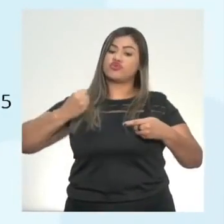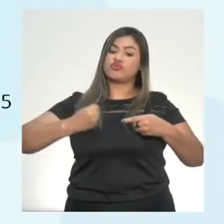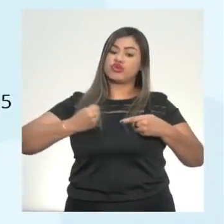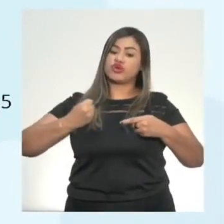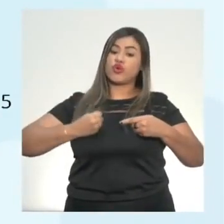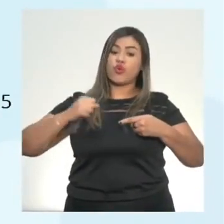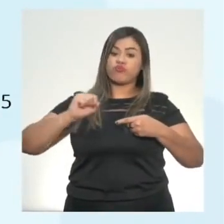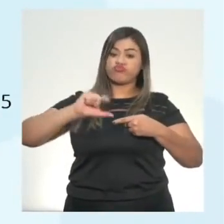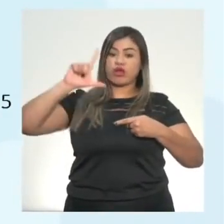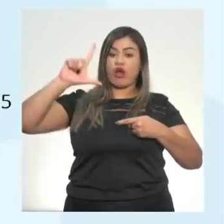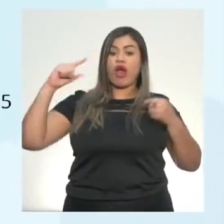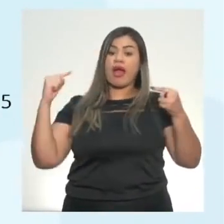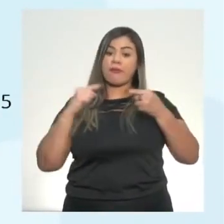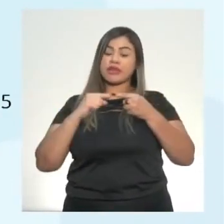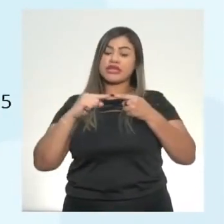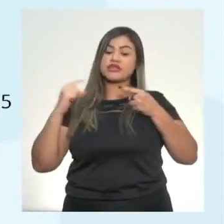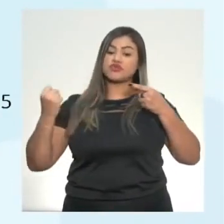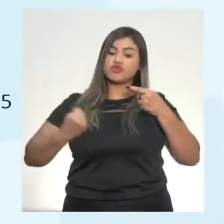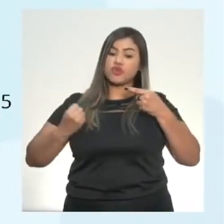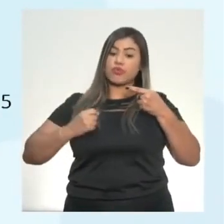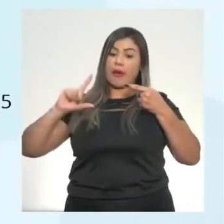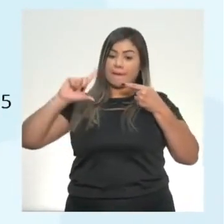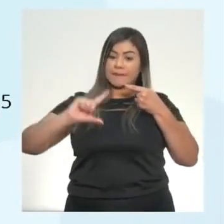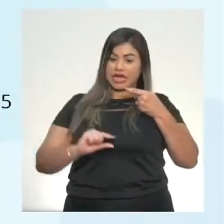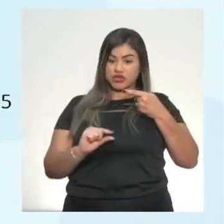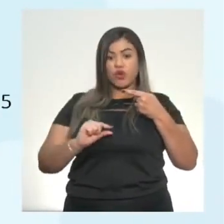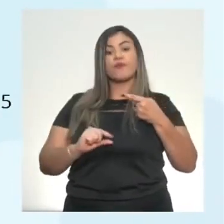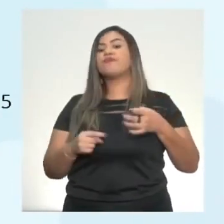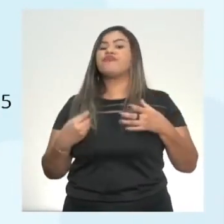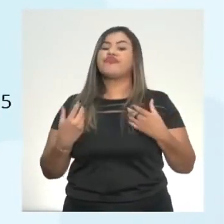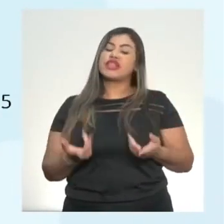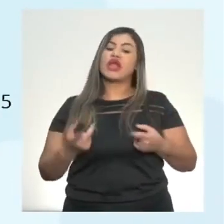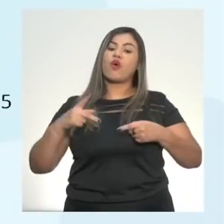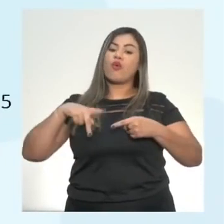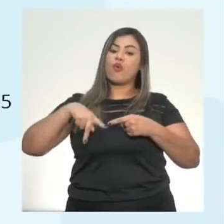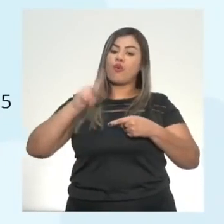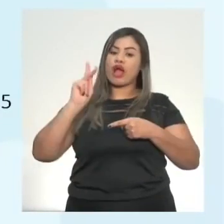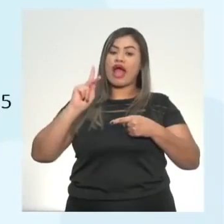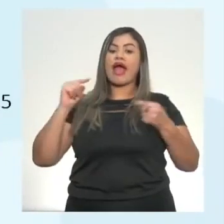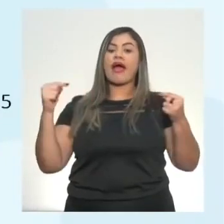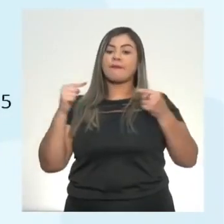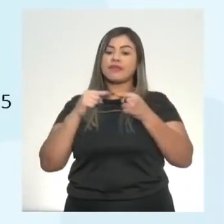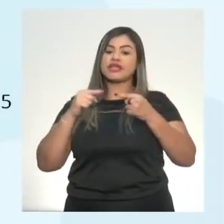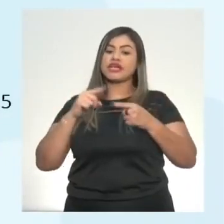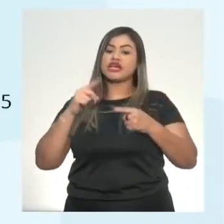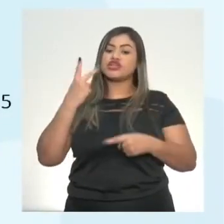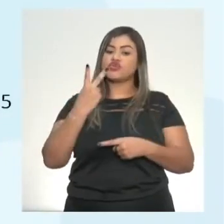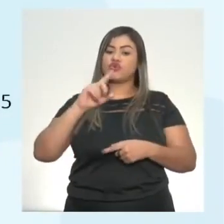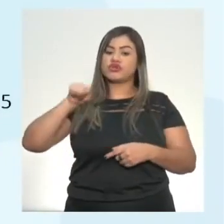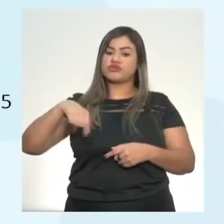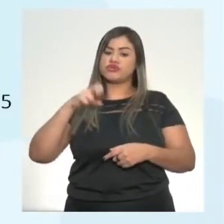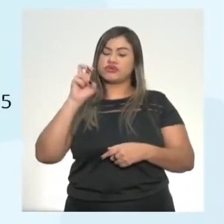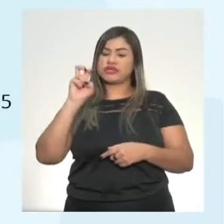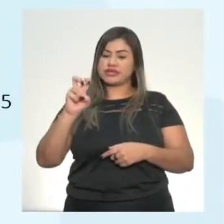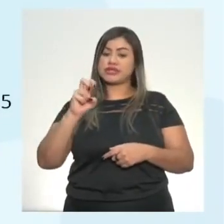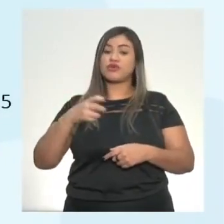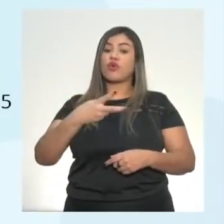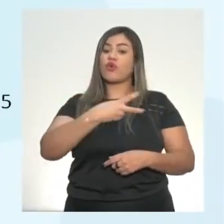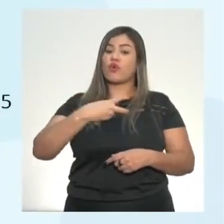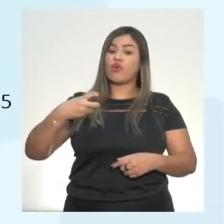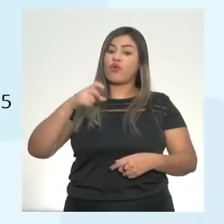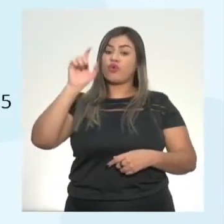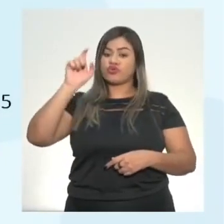dividido pelo menor. Então, eu vou substituir no lugar do K o 2,5, no lugar do maior